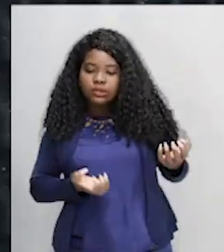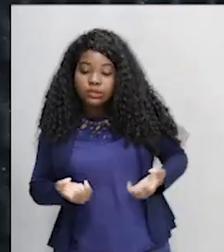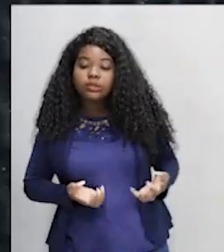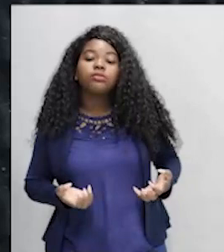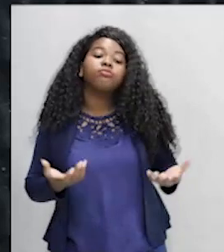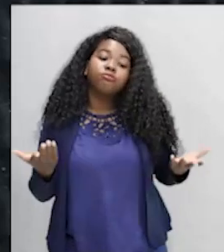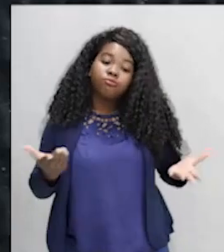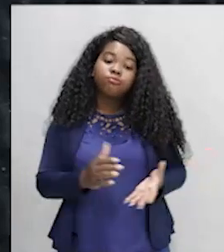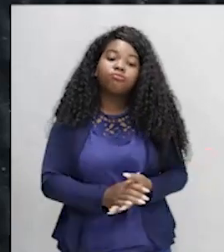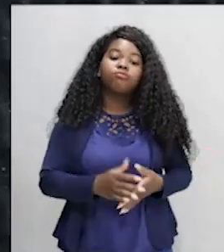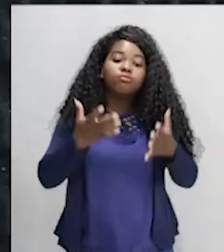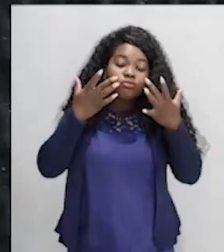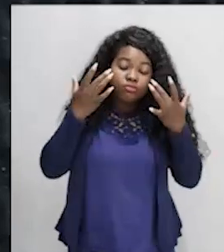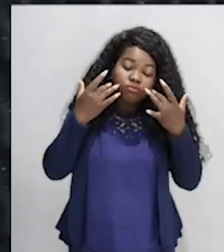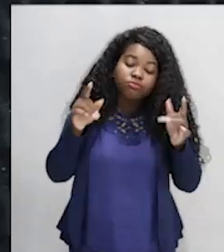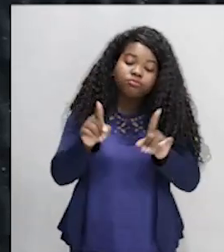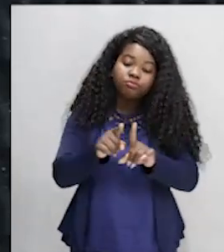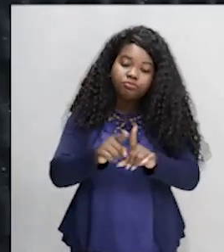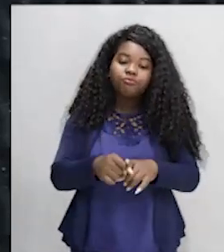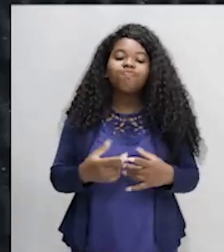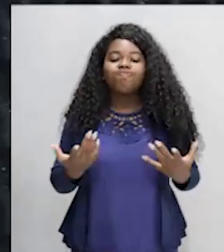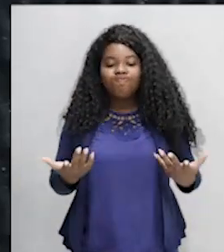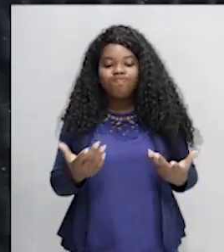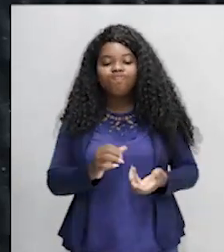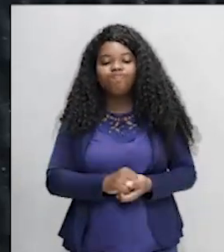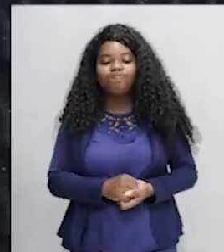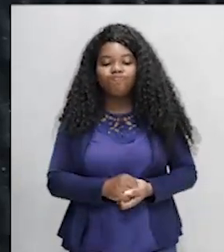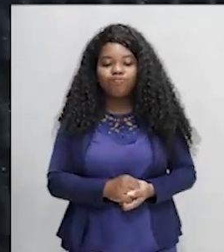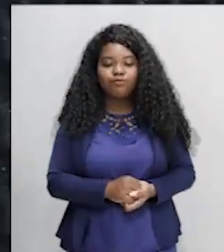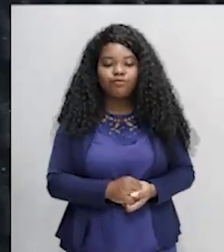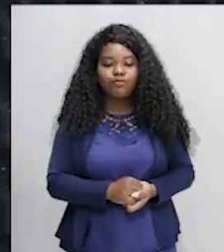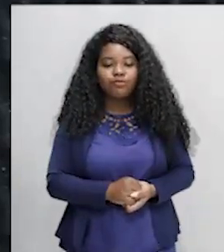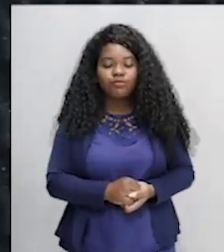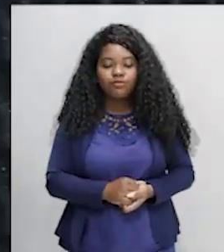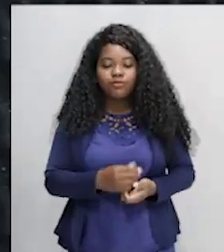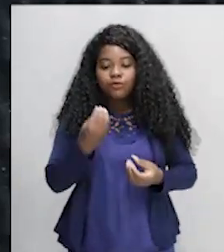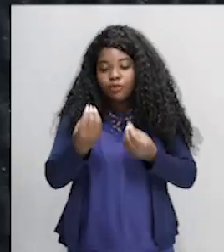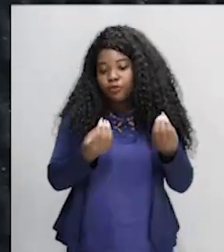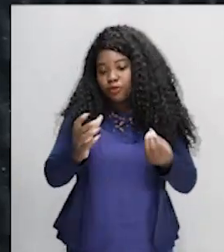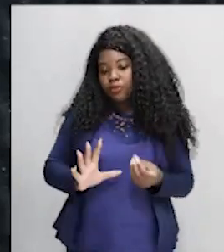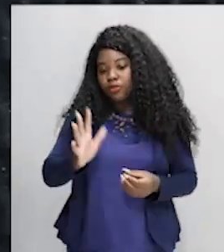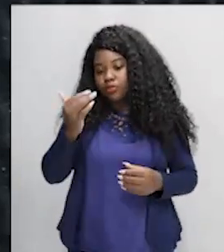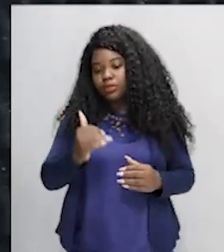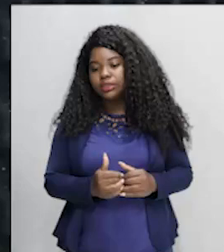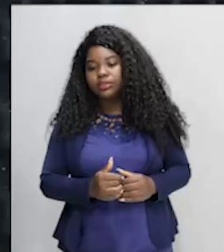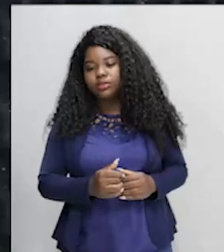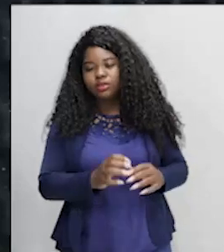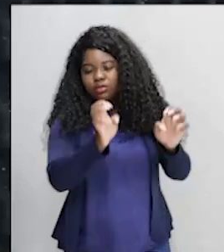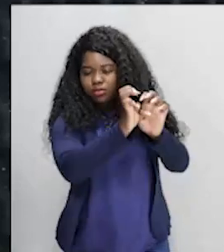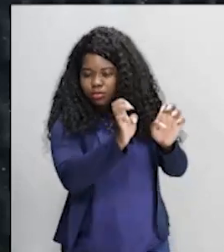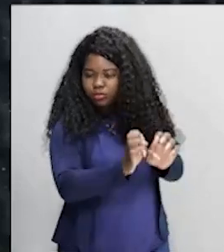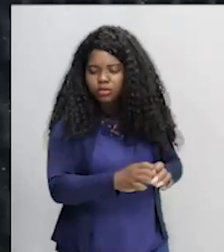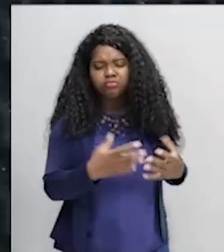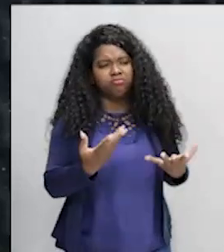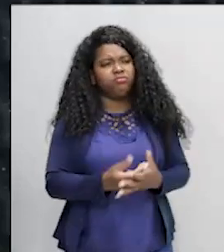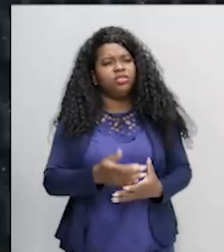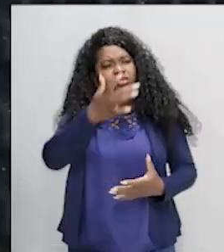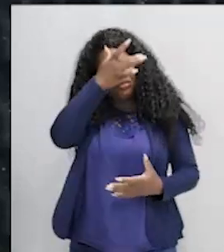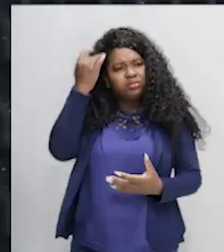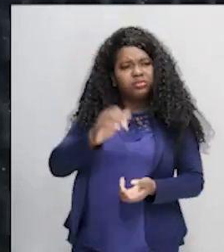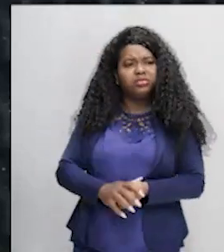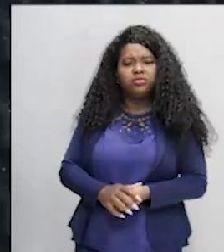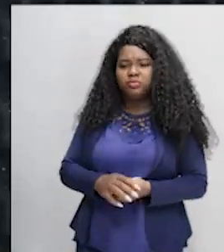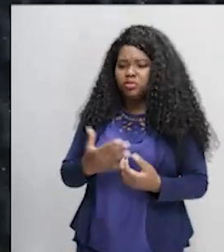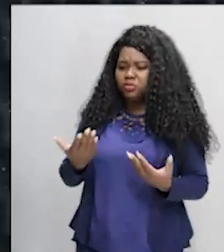teatro e atores. Já viu como é que a coisa funcionava? Pois é, então como a gente começa a desconstruir, então o professor está dizendo que esse público não era